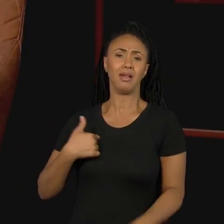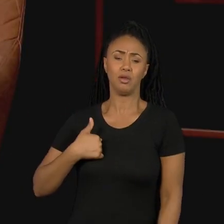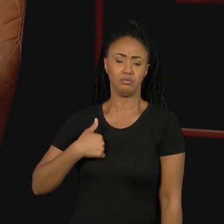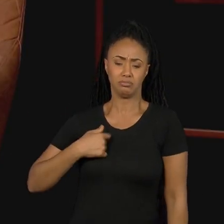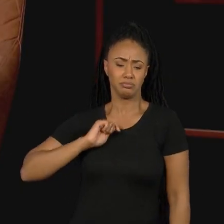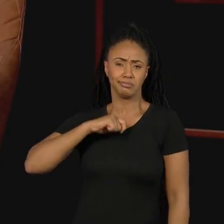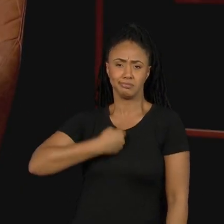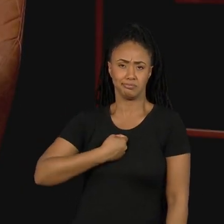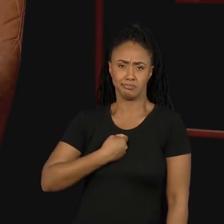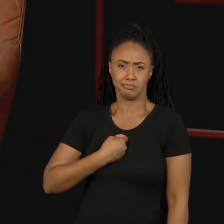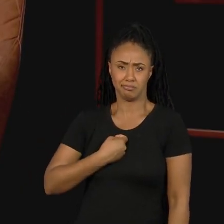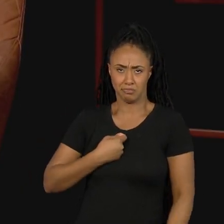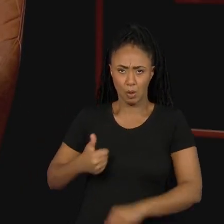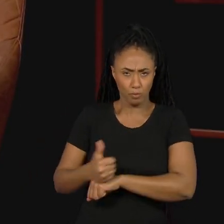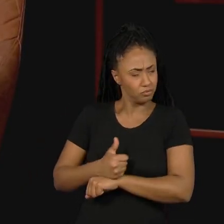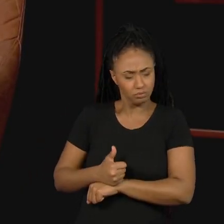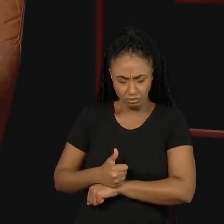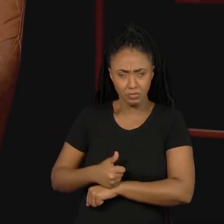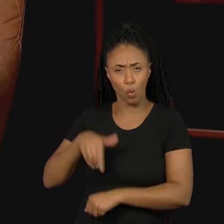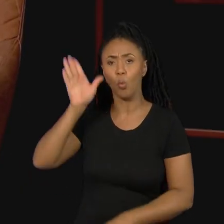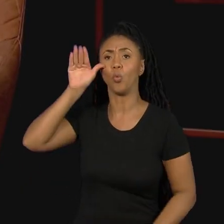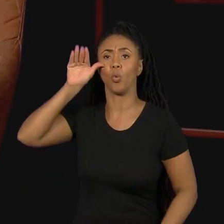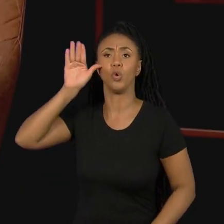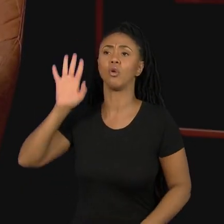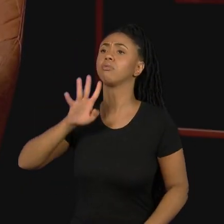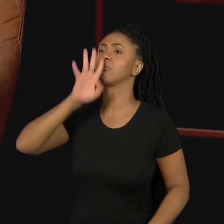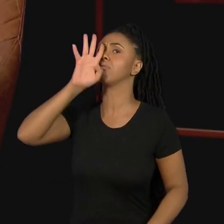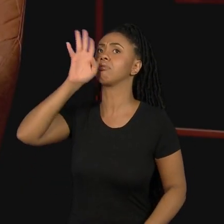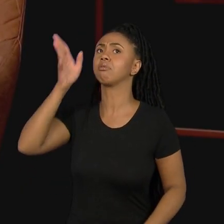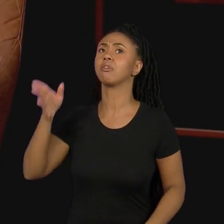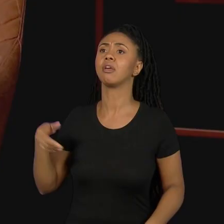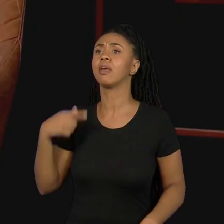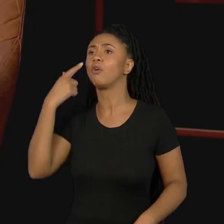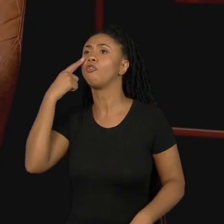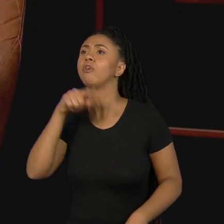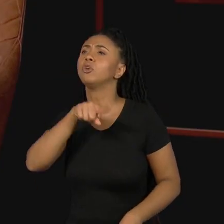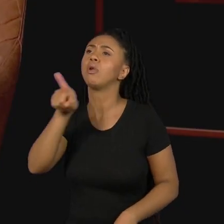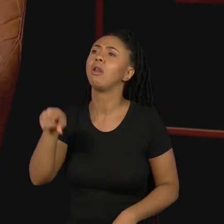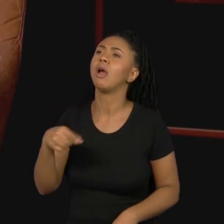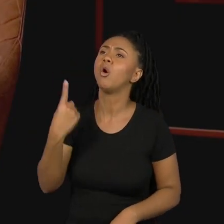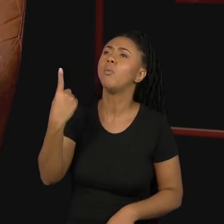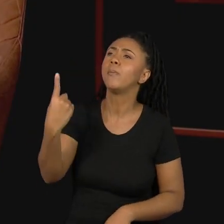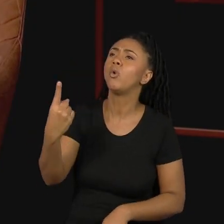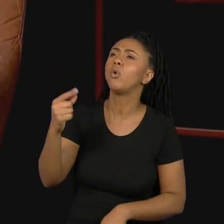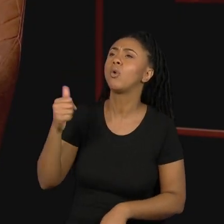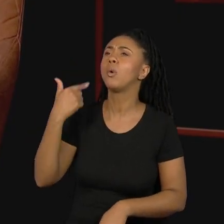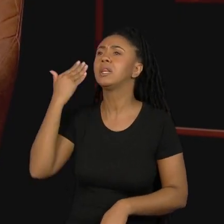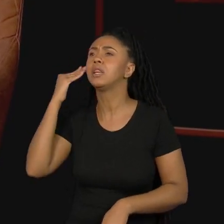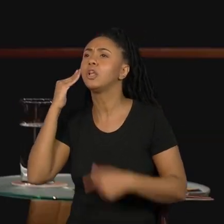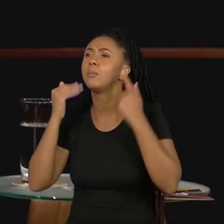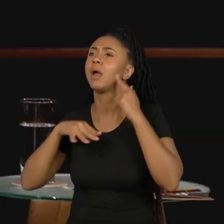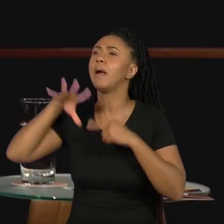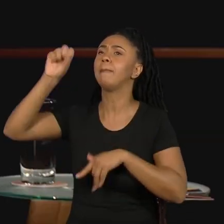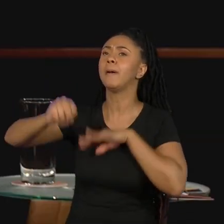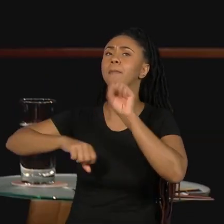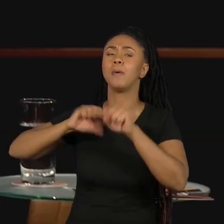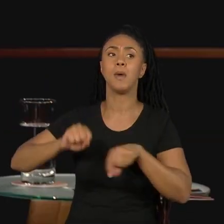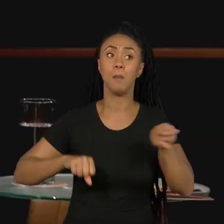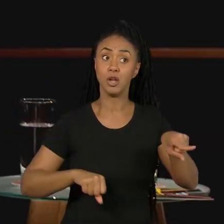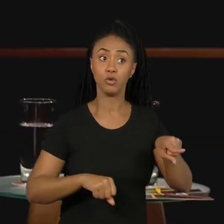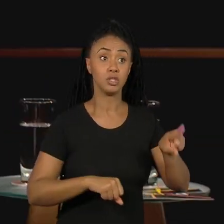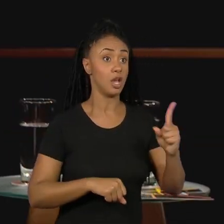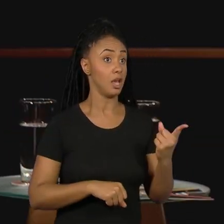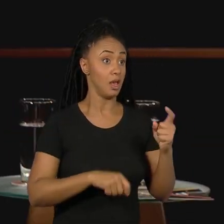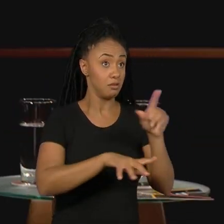repito, e pego aquilo que pinga, as gotas, e vou... Mas você é o único